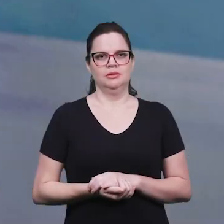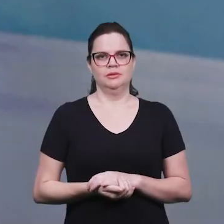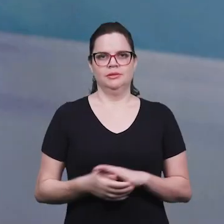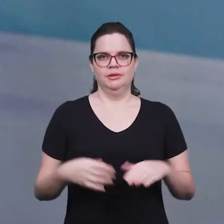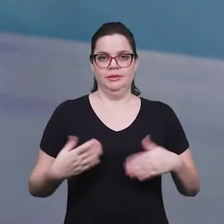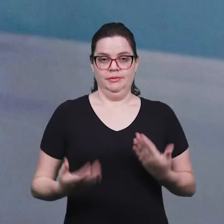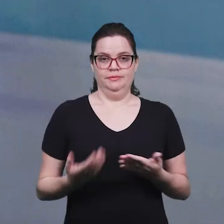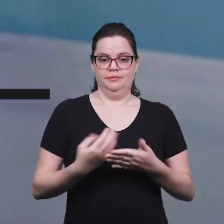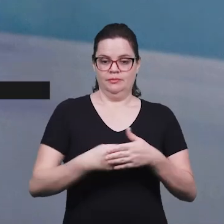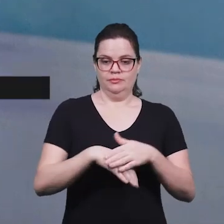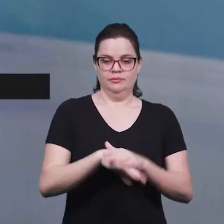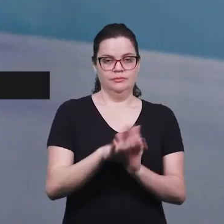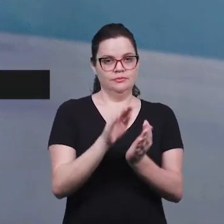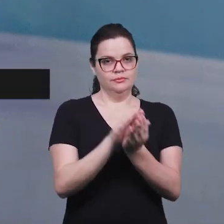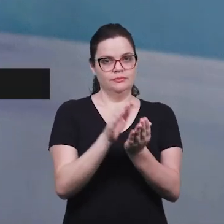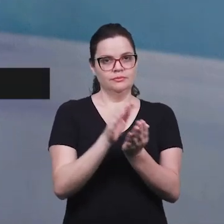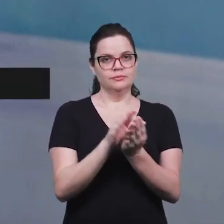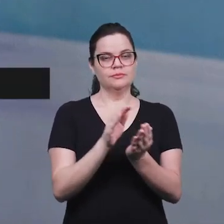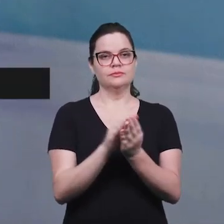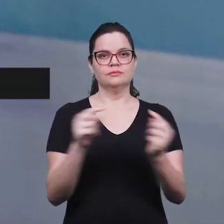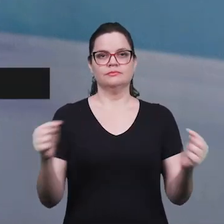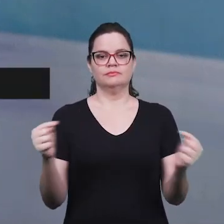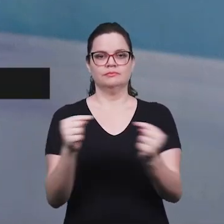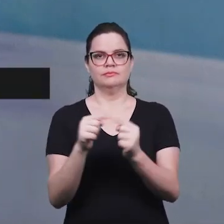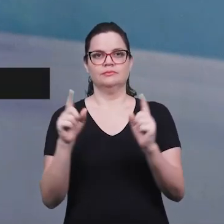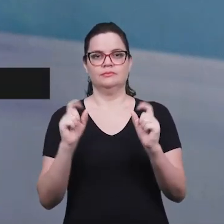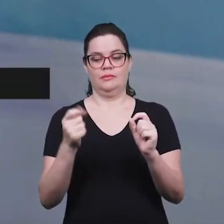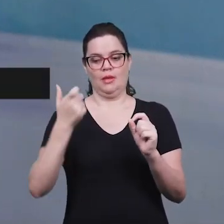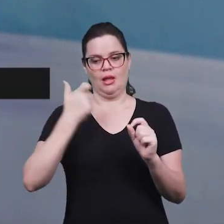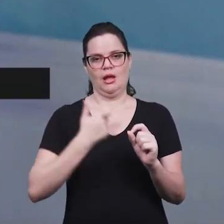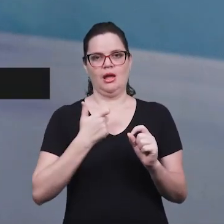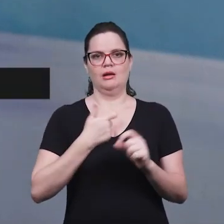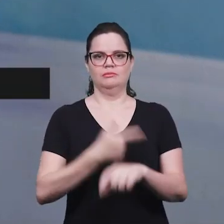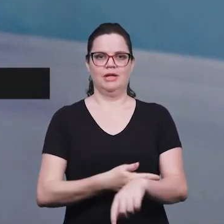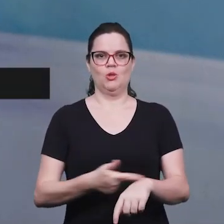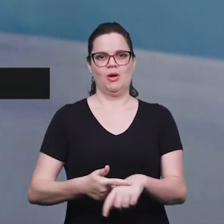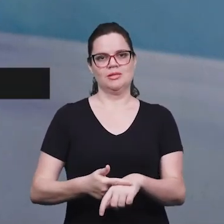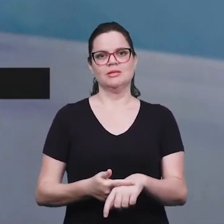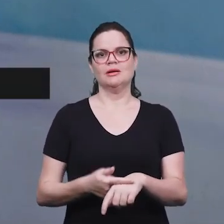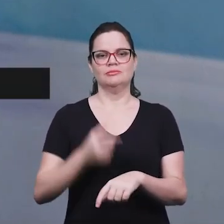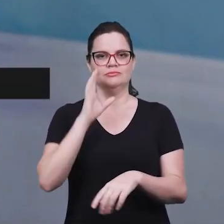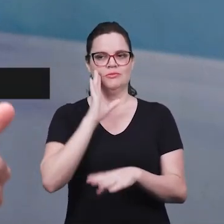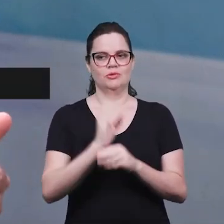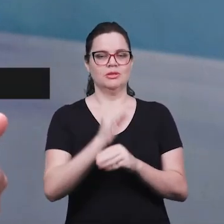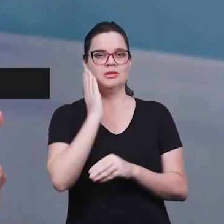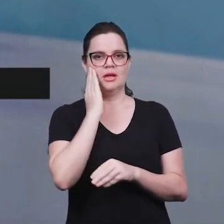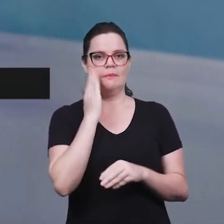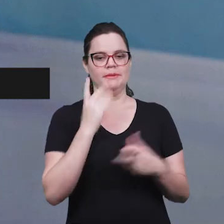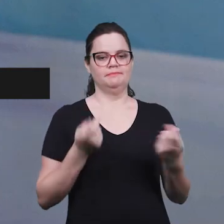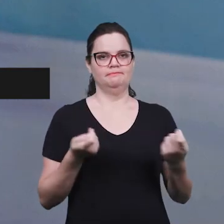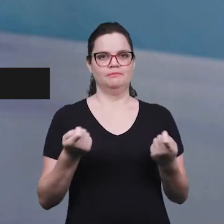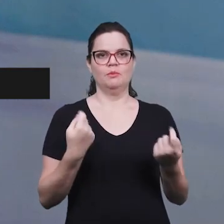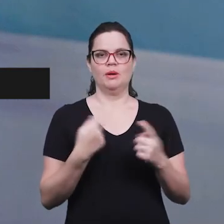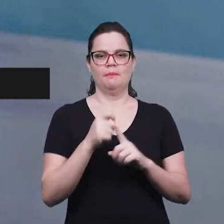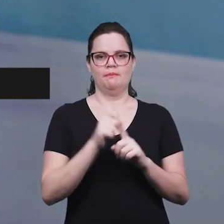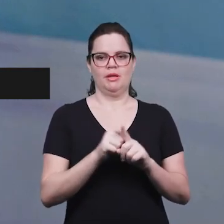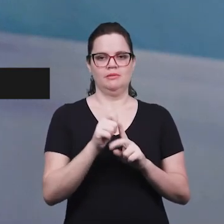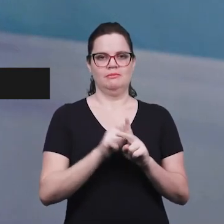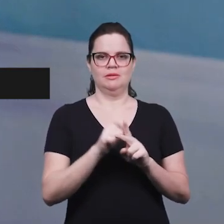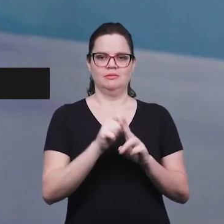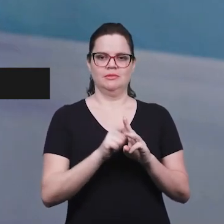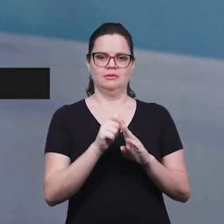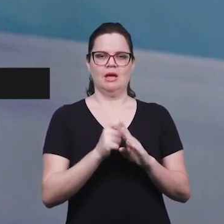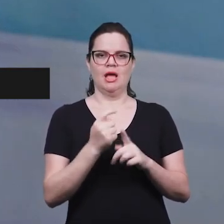A reserva de emergência ela está muito ligada à disciplina. É importante ter uma disciplina de mensalmente